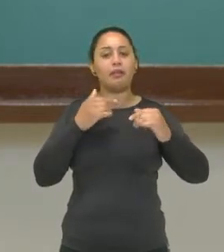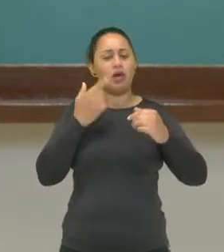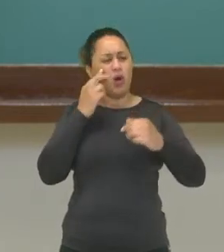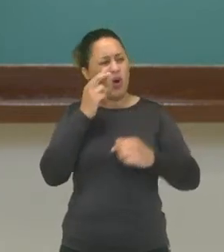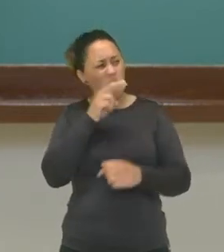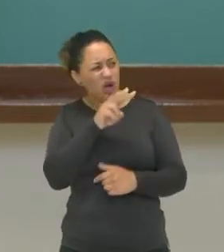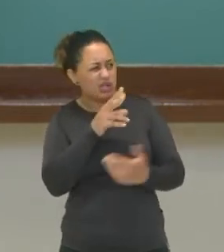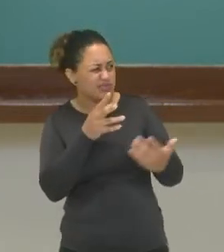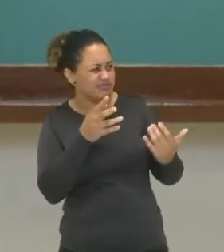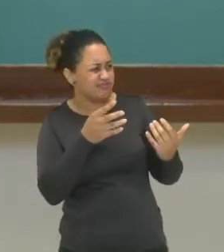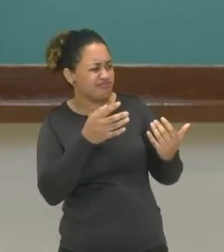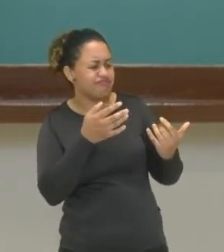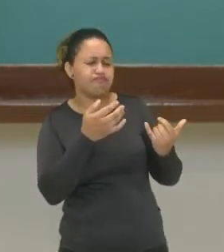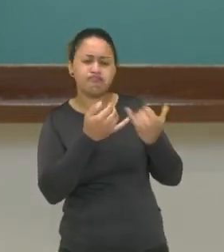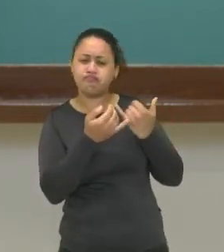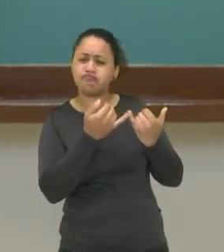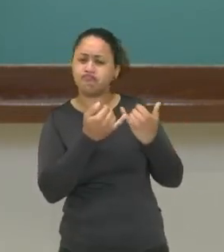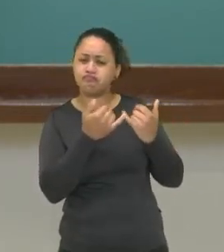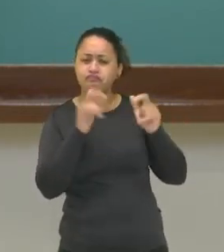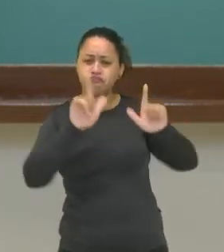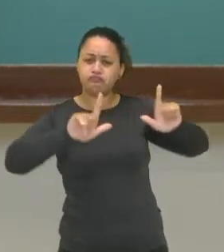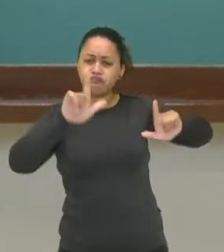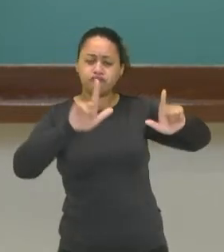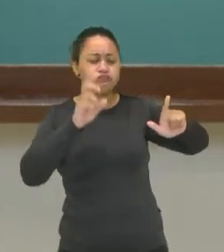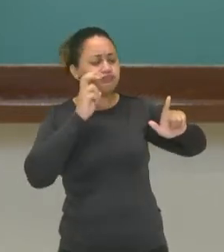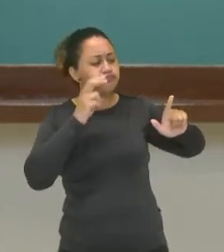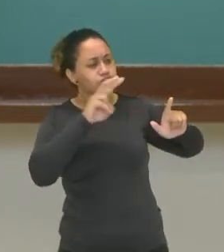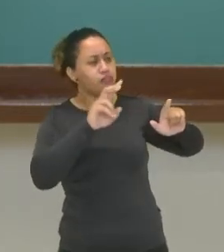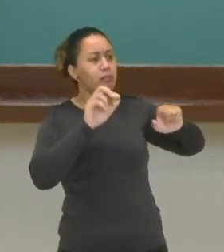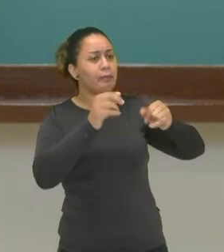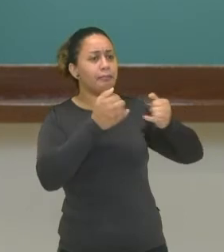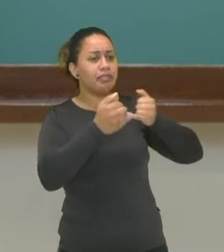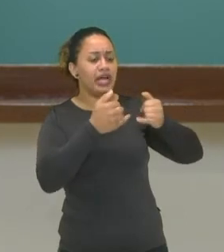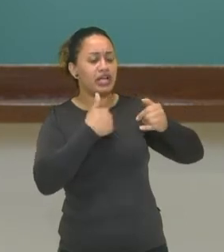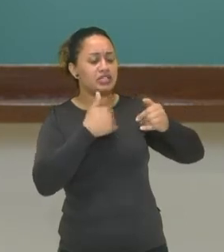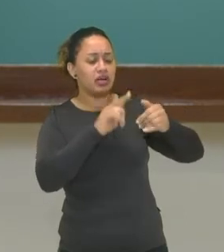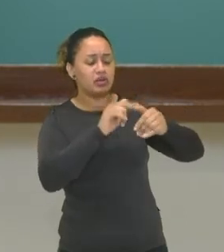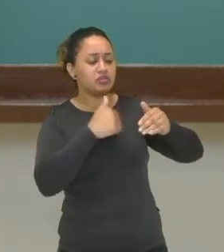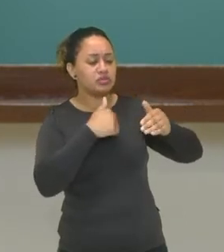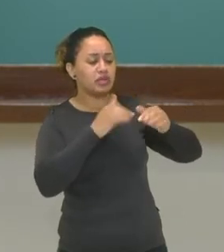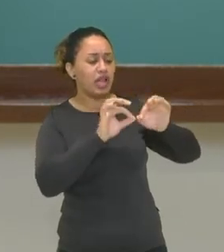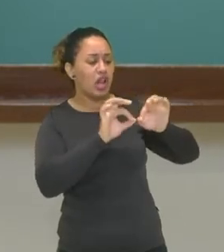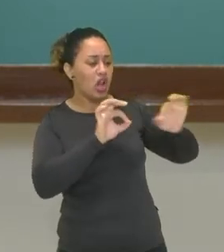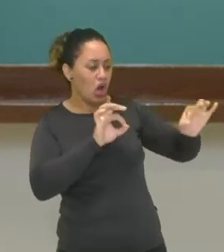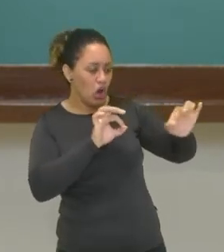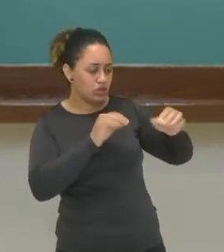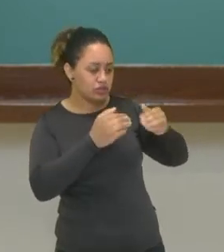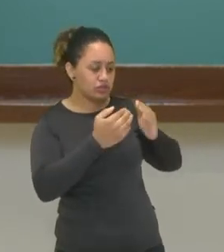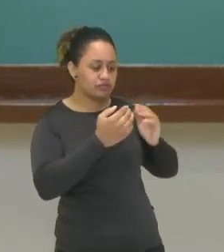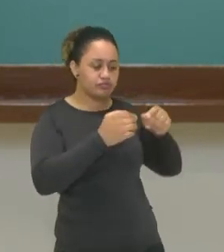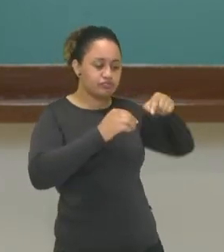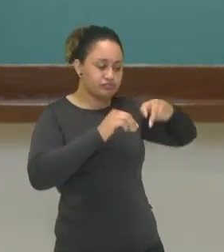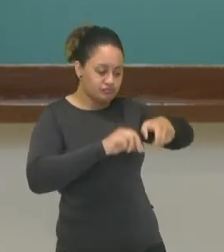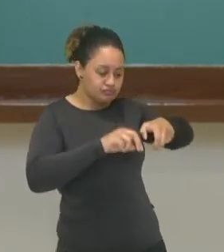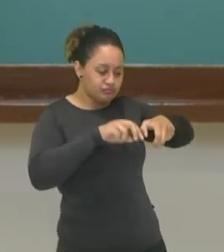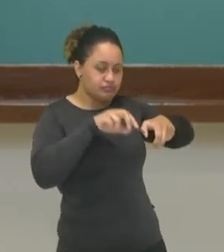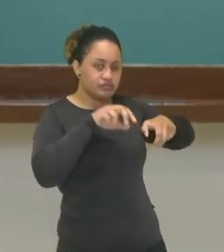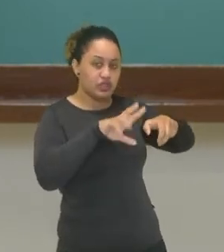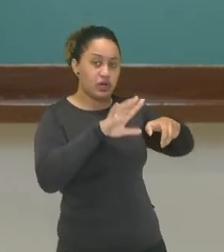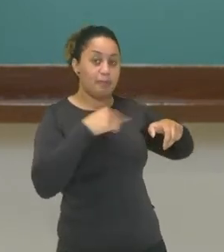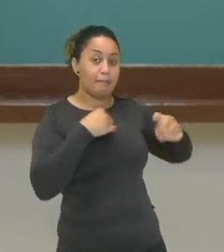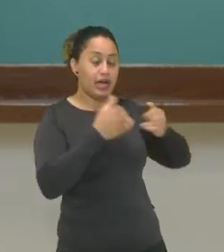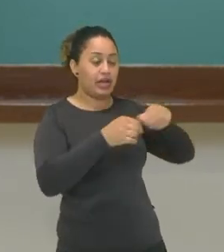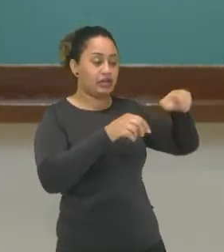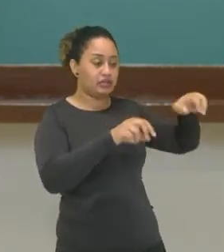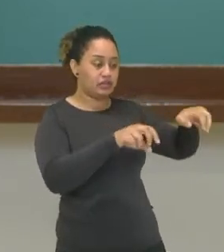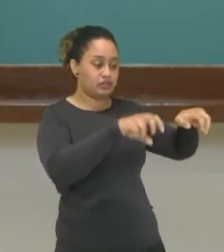até parece dar a impressão de que o atleta que está naquela raia mais afastada da pista, lá na